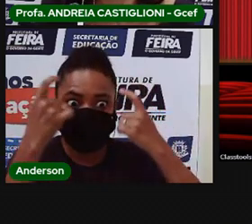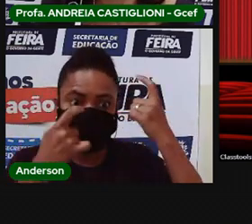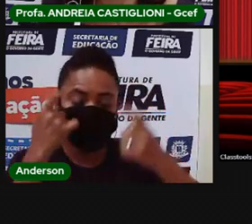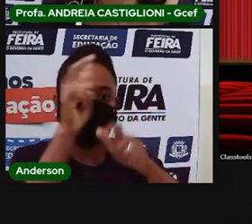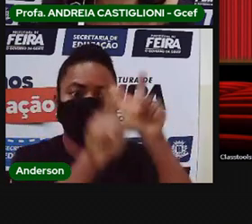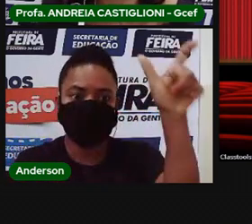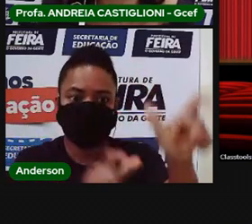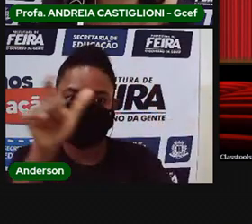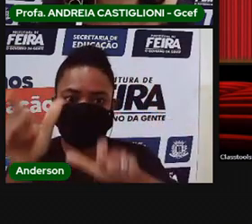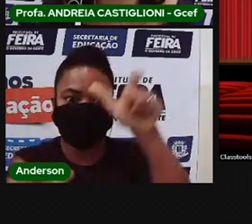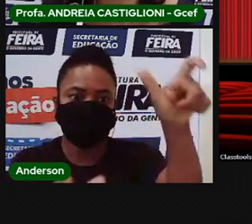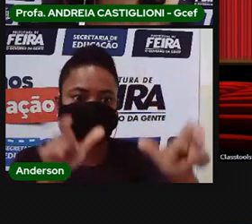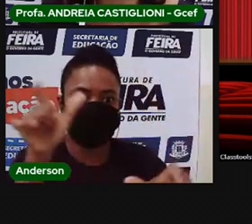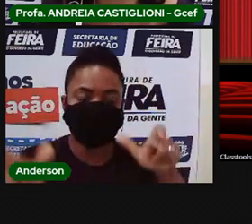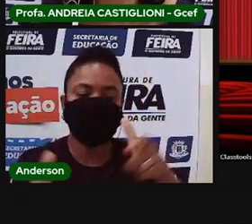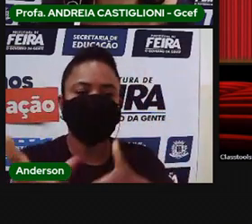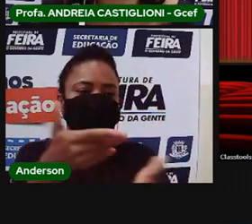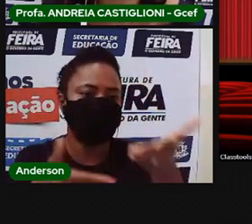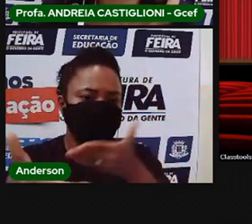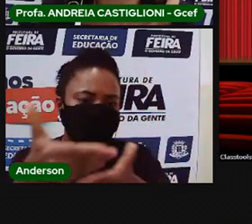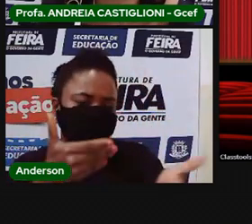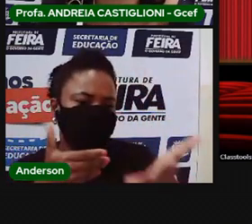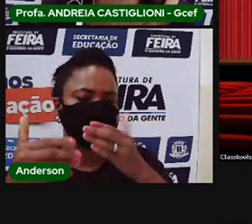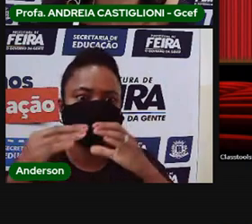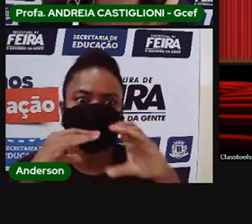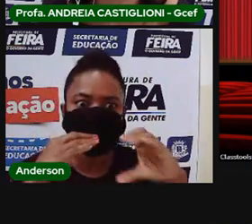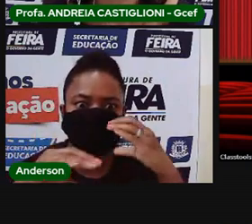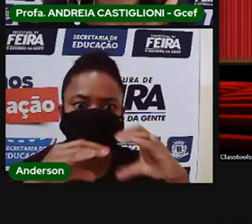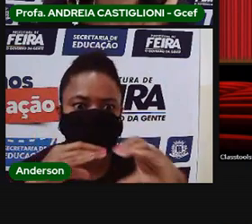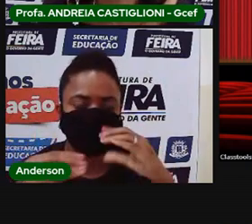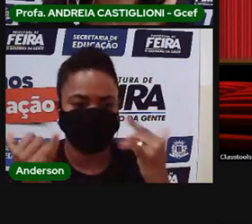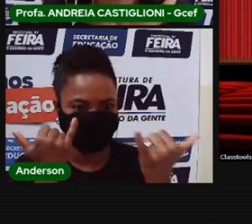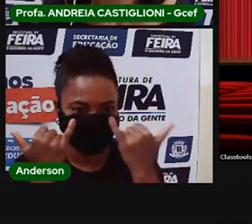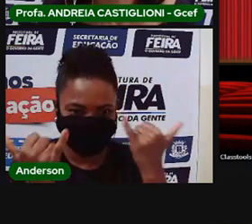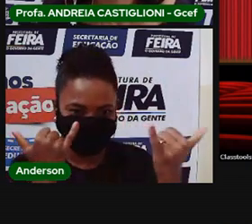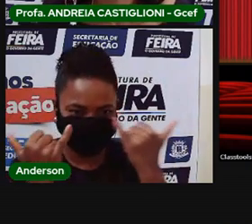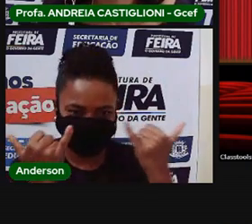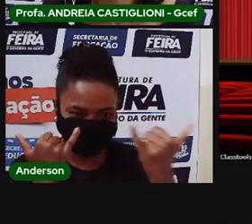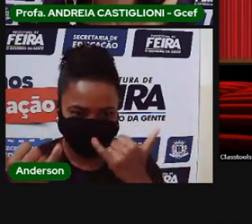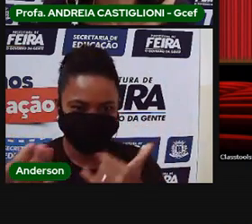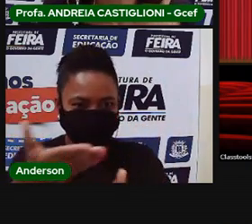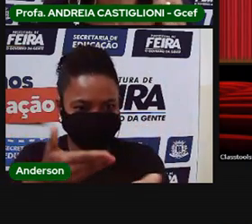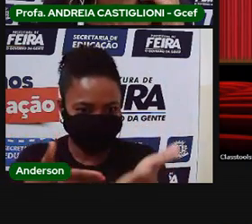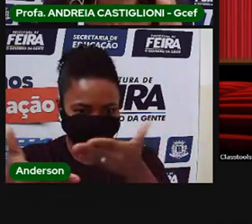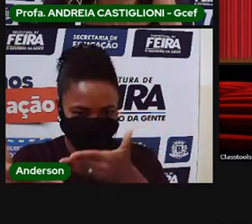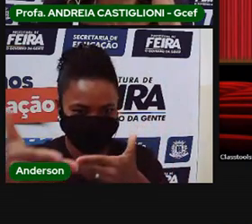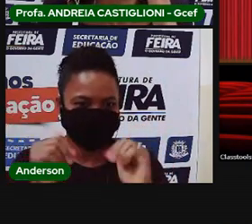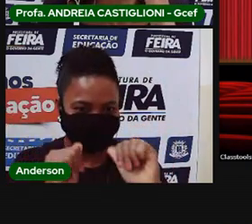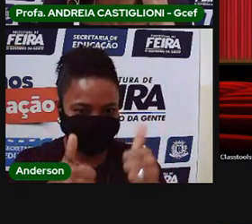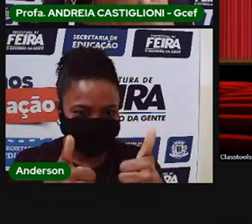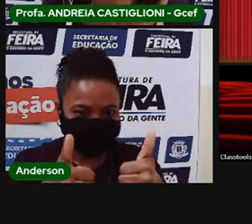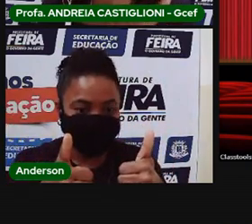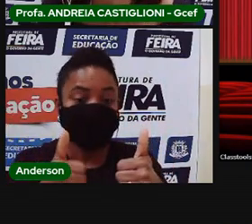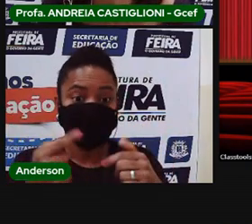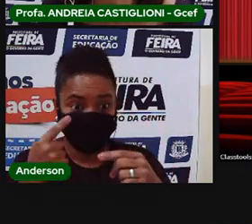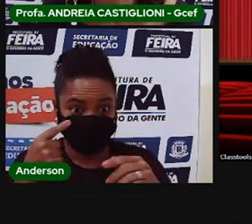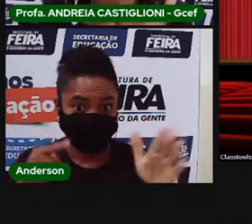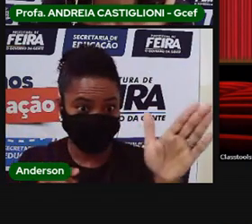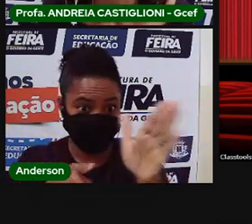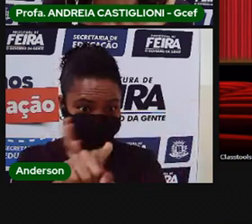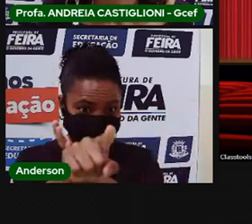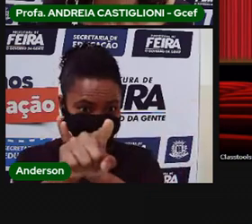sempre dialogando, trocando de forma colaborativa, certo? Vamos para mais uma pergunta, para do horário também, para